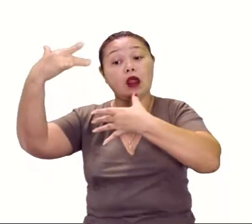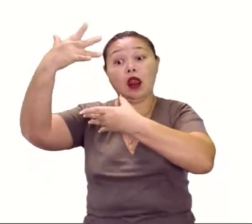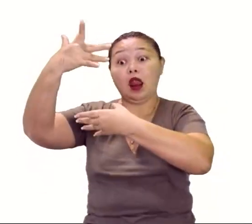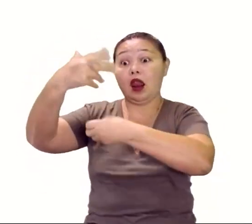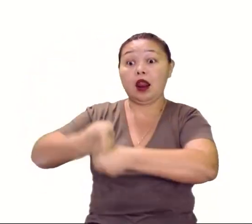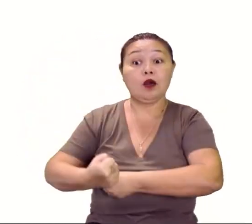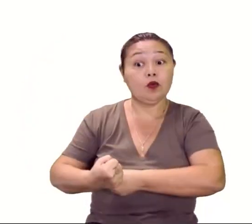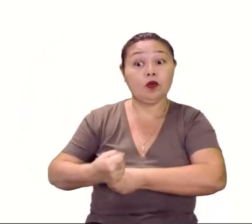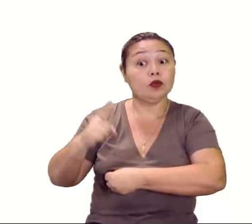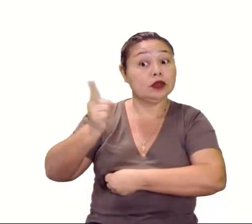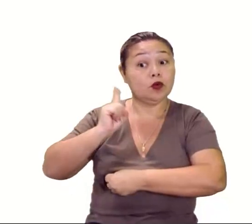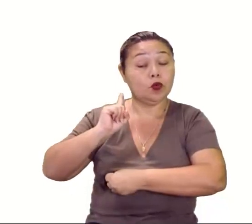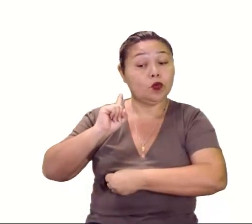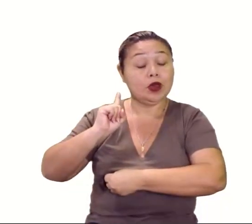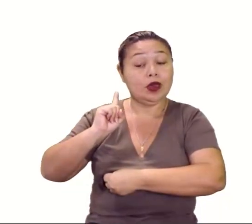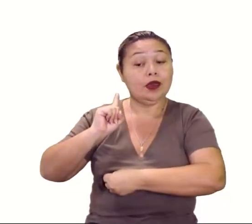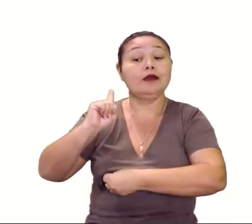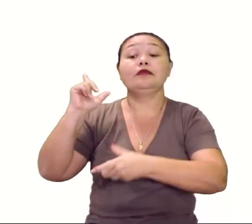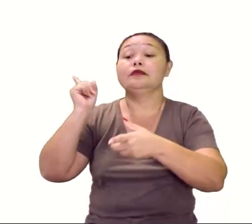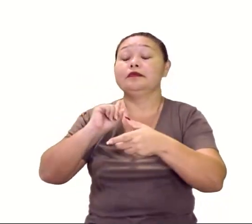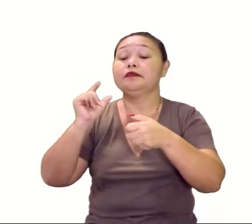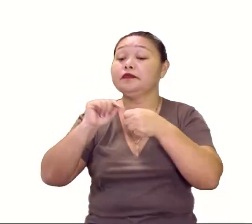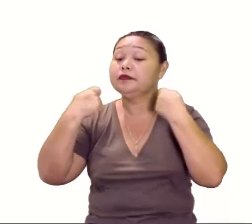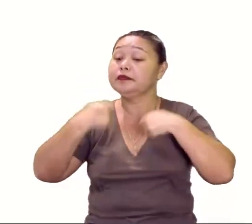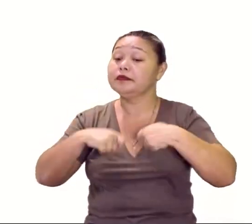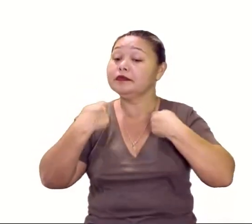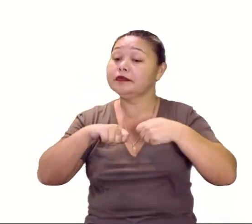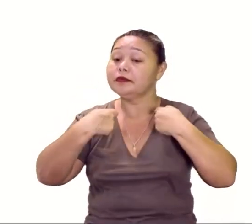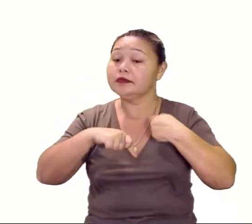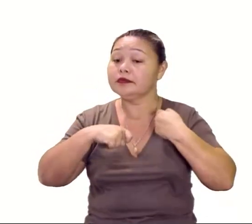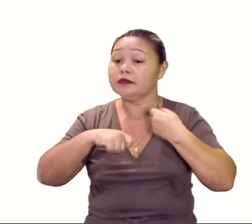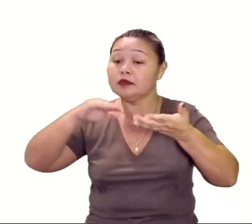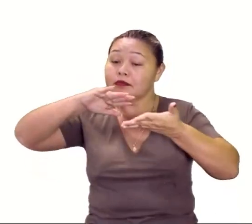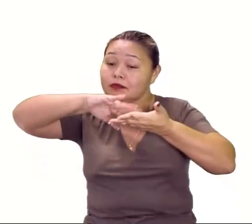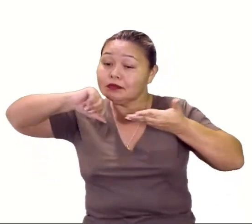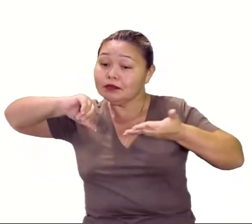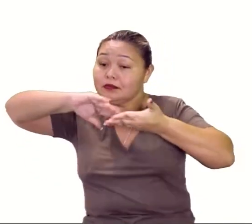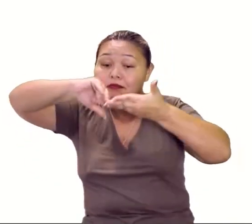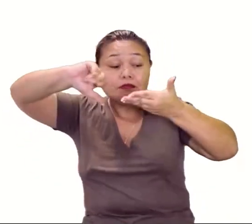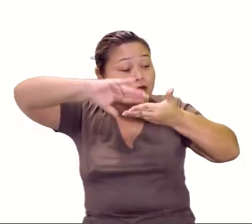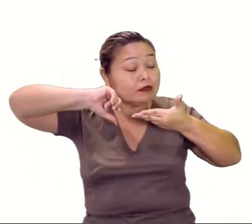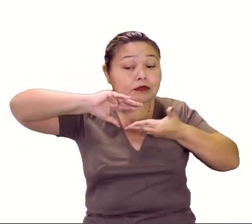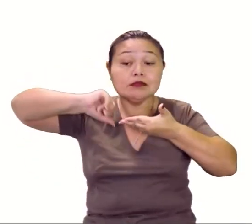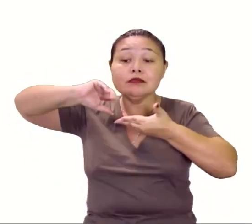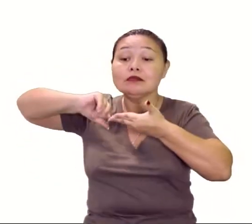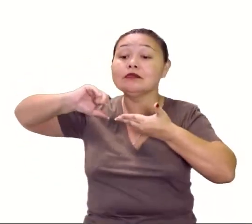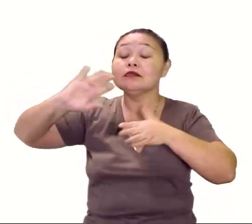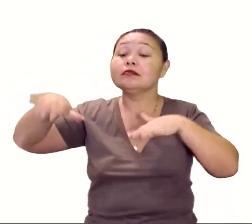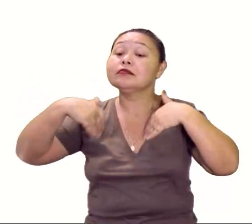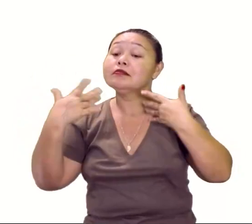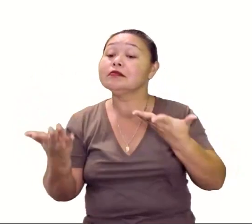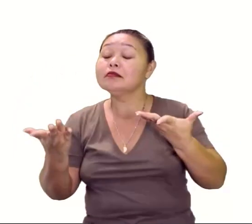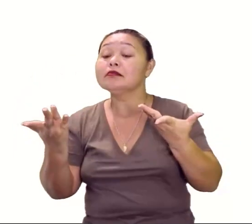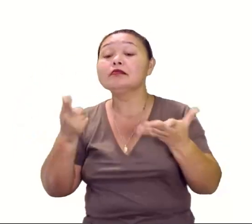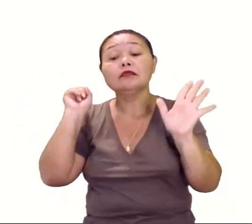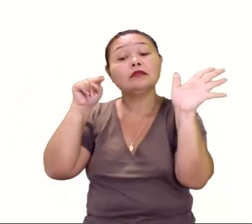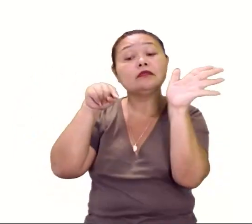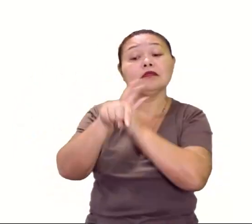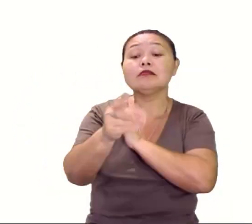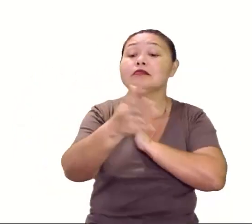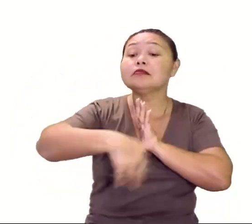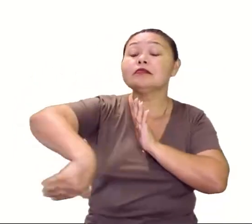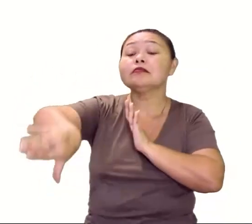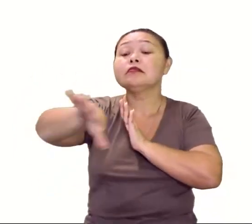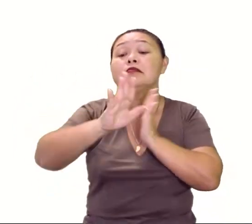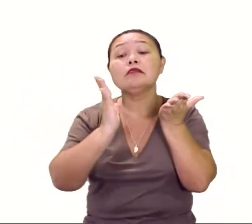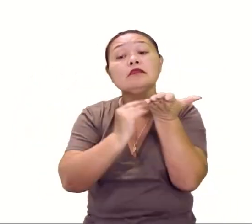a soma dos valores. Por quê? Porque a gente precisa fazer os descontos necessários. E aí fica a pergunta para a galera,